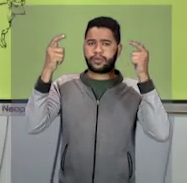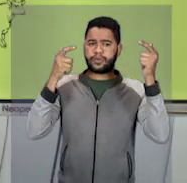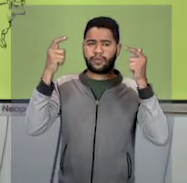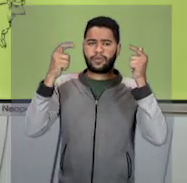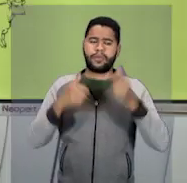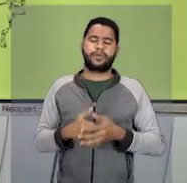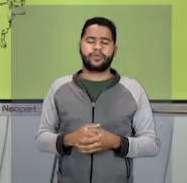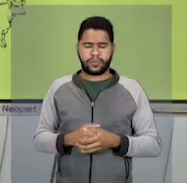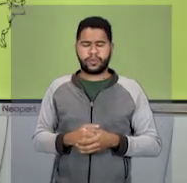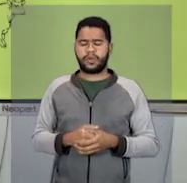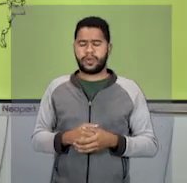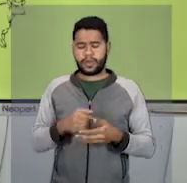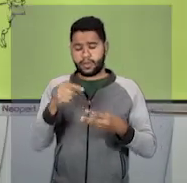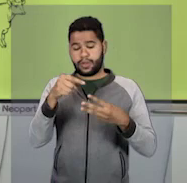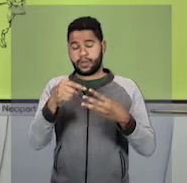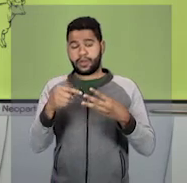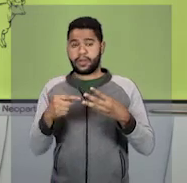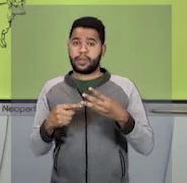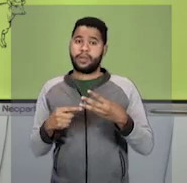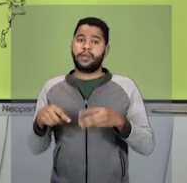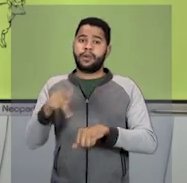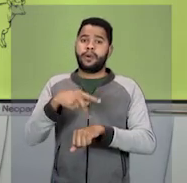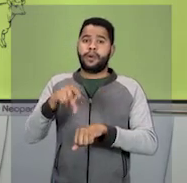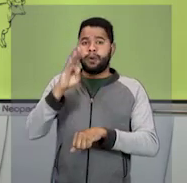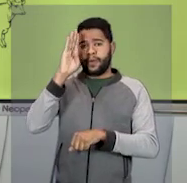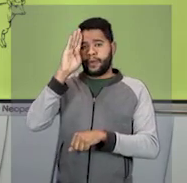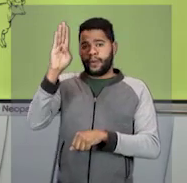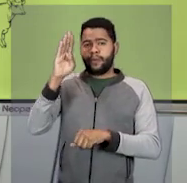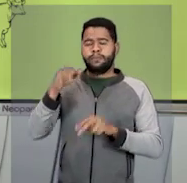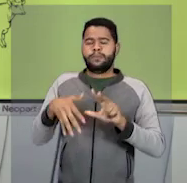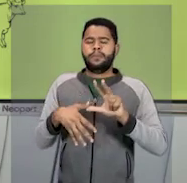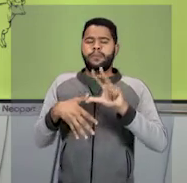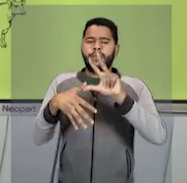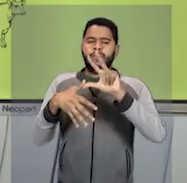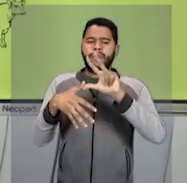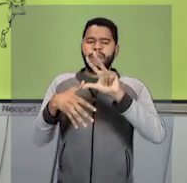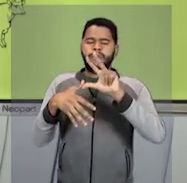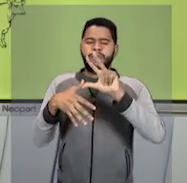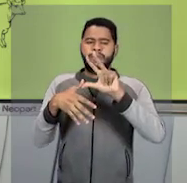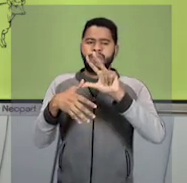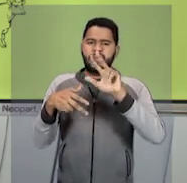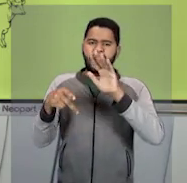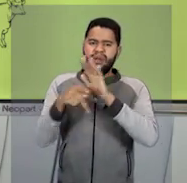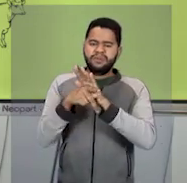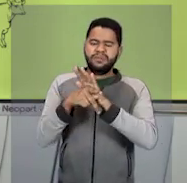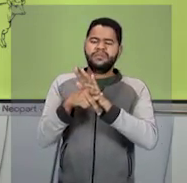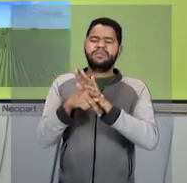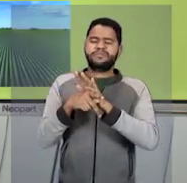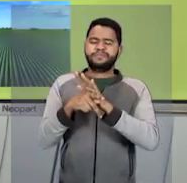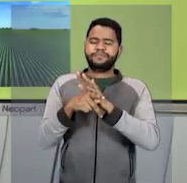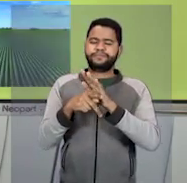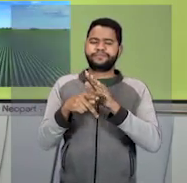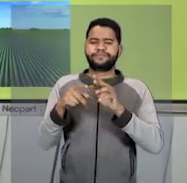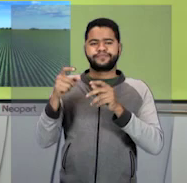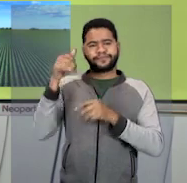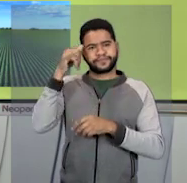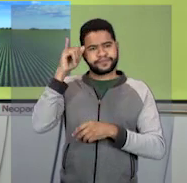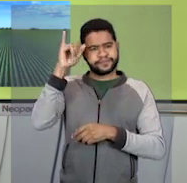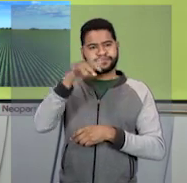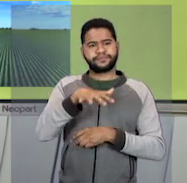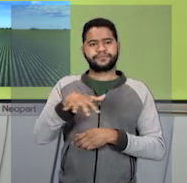Então, são os 3 países que se destacam na América Latina em relação à pecuária intensiva aí,